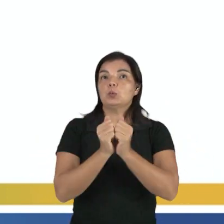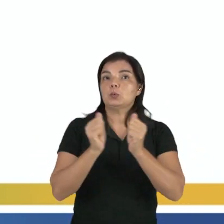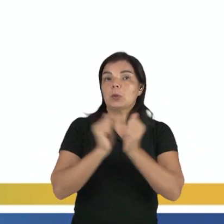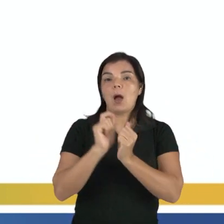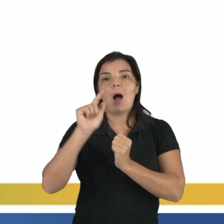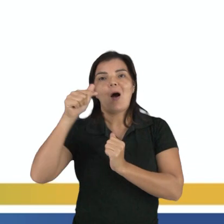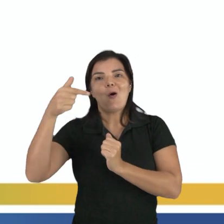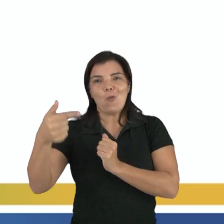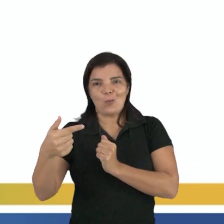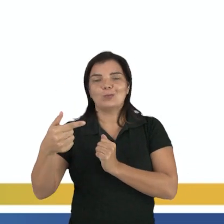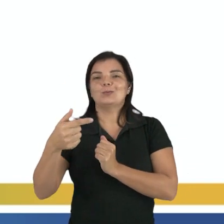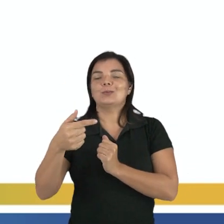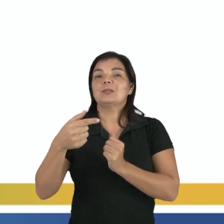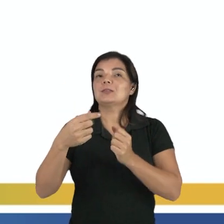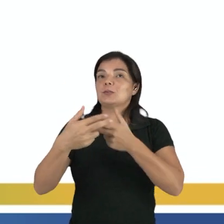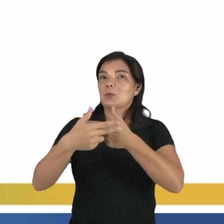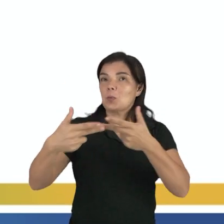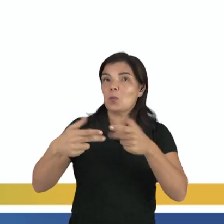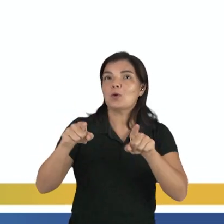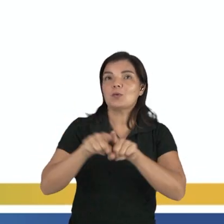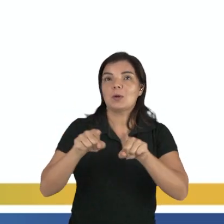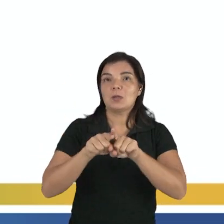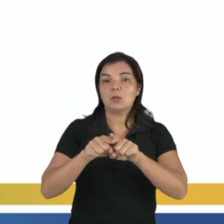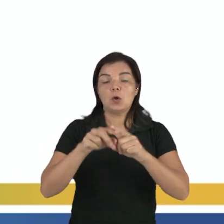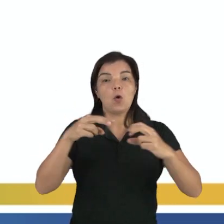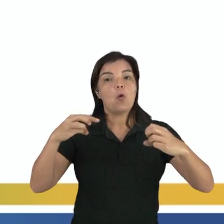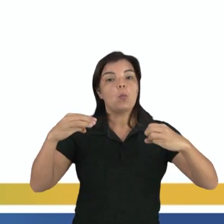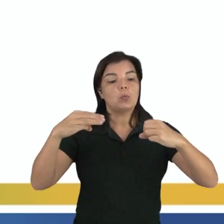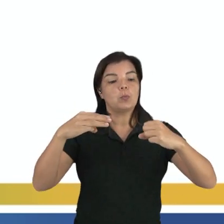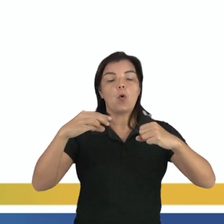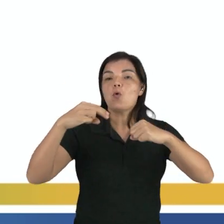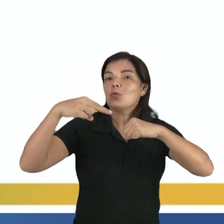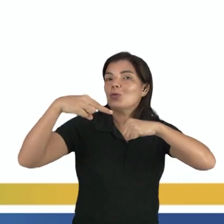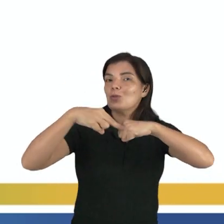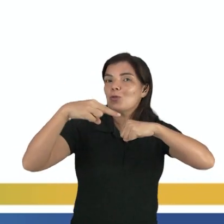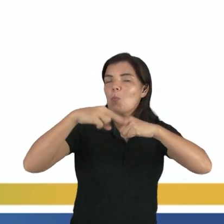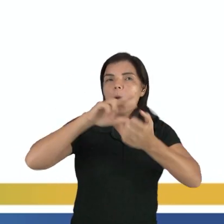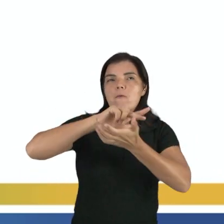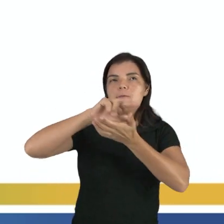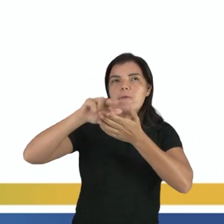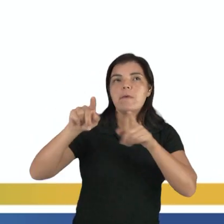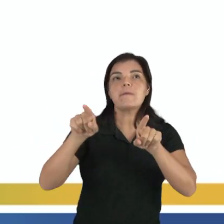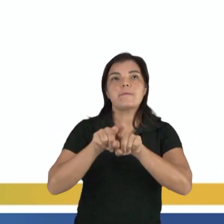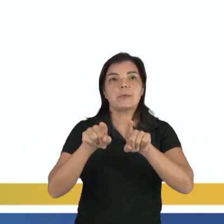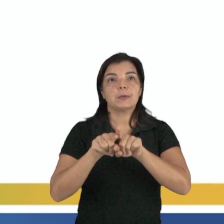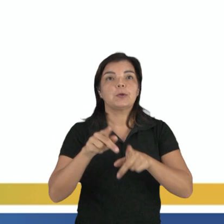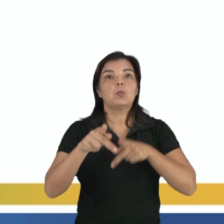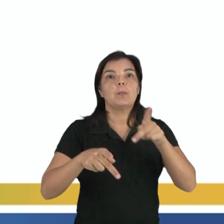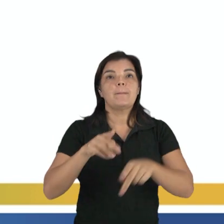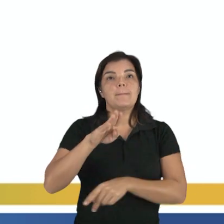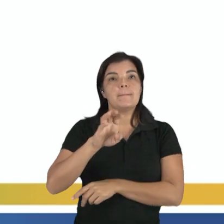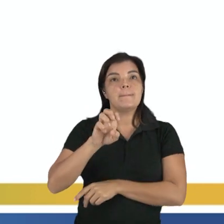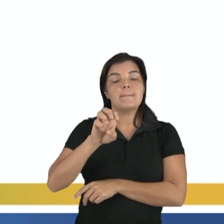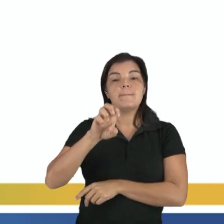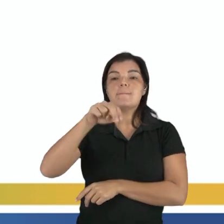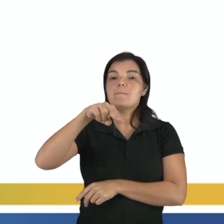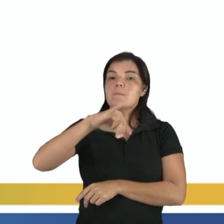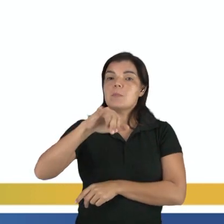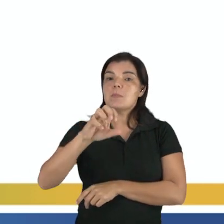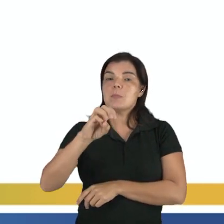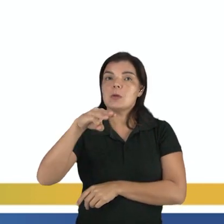a outros aparelhos eletrodomésticos por meio de tão largas múltiplas controlar mente conhecidas como